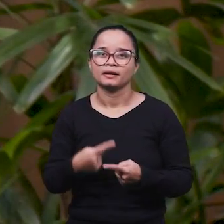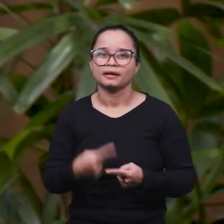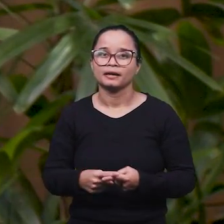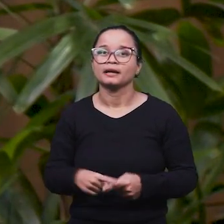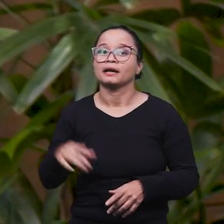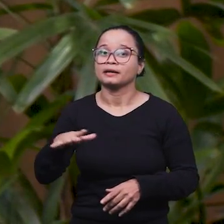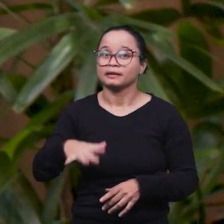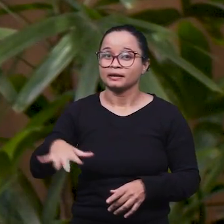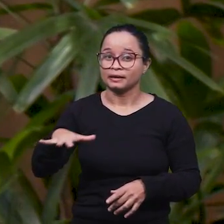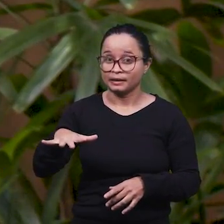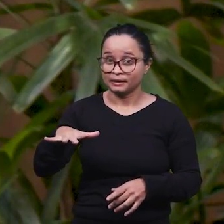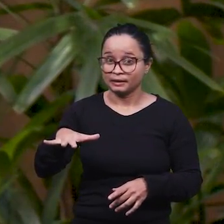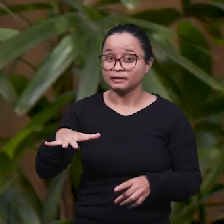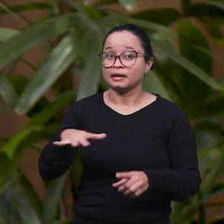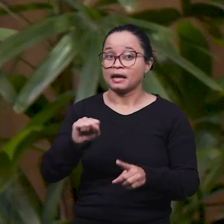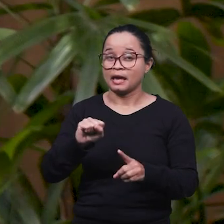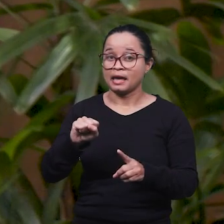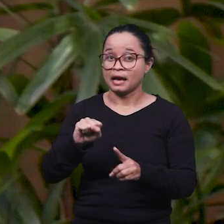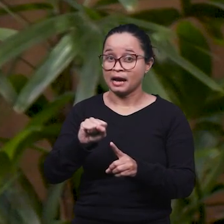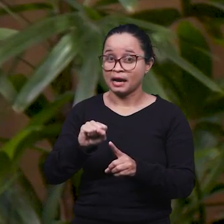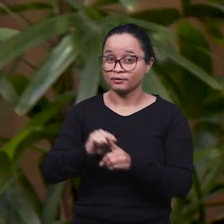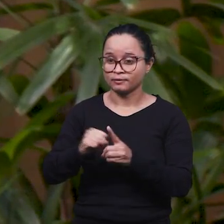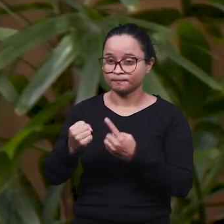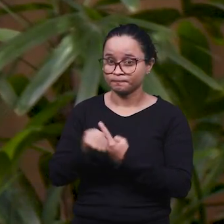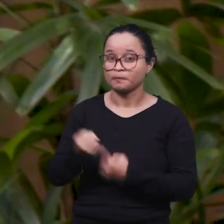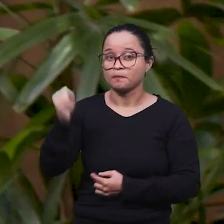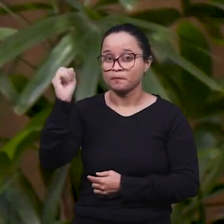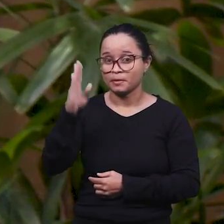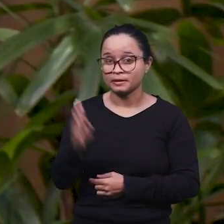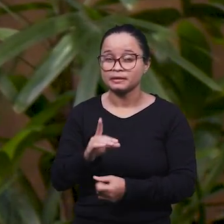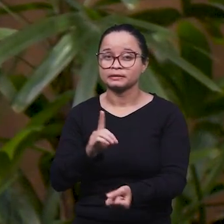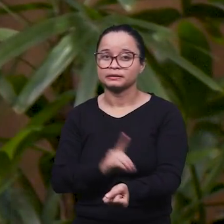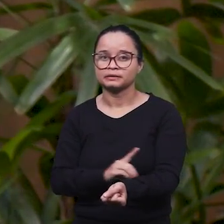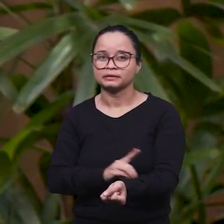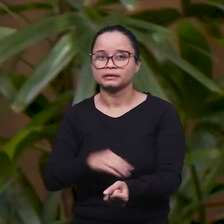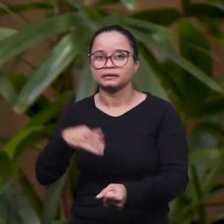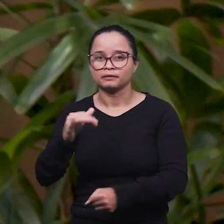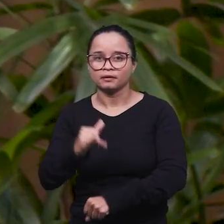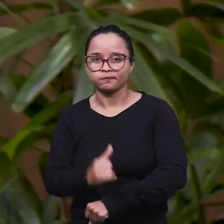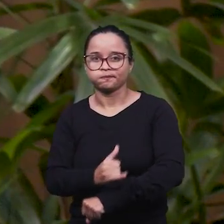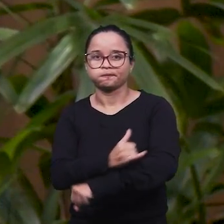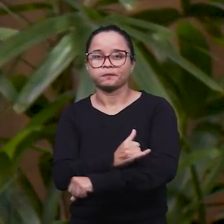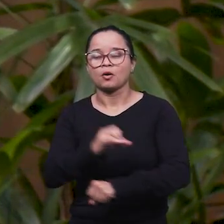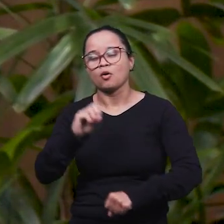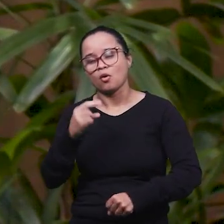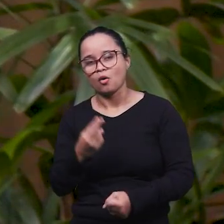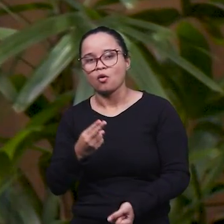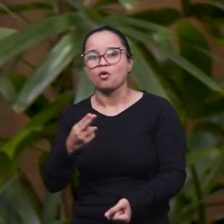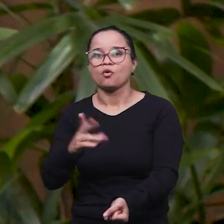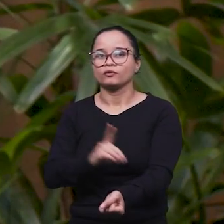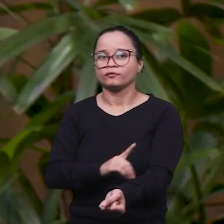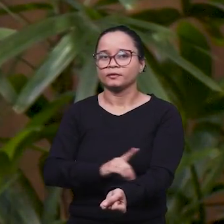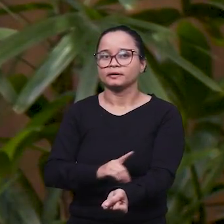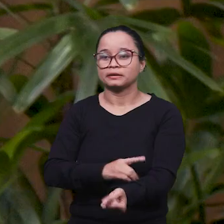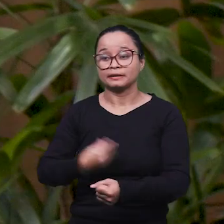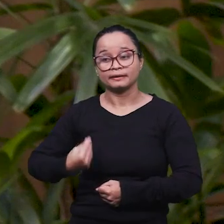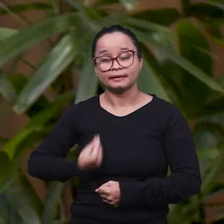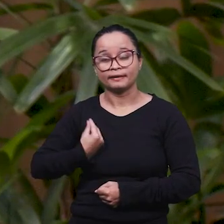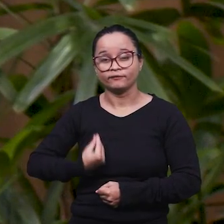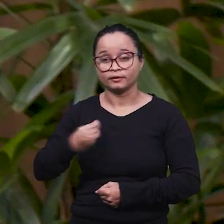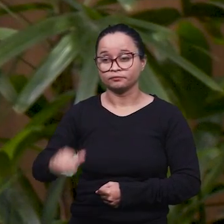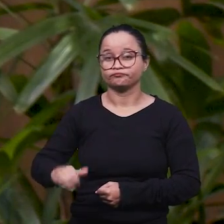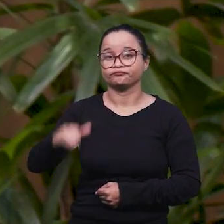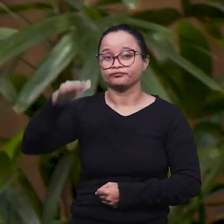de Diabetes, neste caso tem maior chance de ficarem obesos ou com diabetes ao longo da vida. Então é preciso